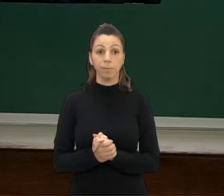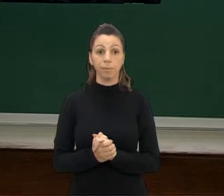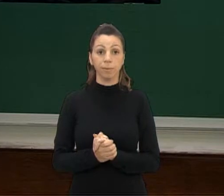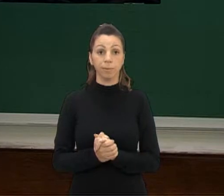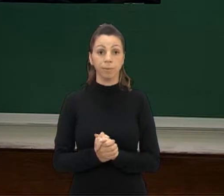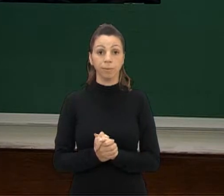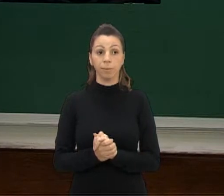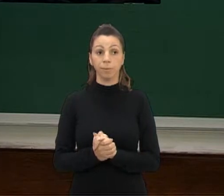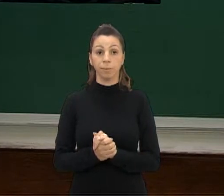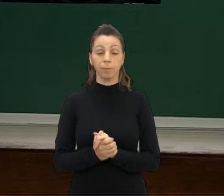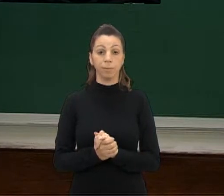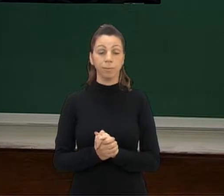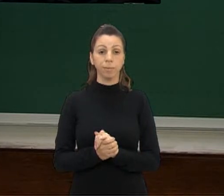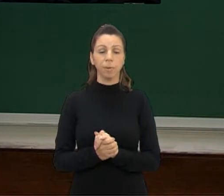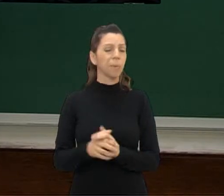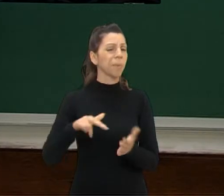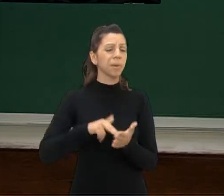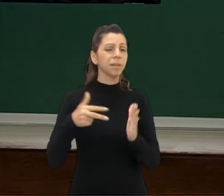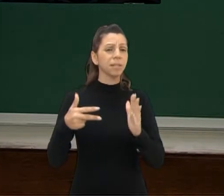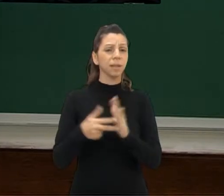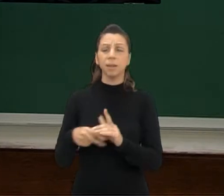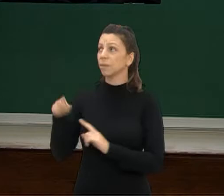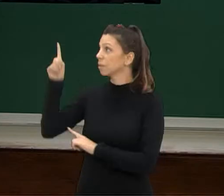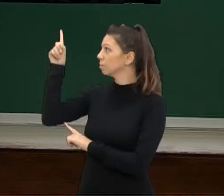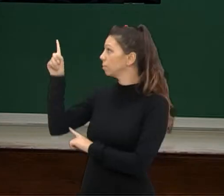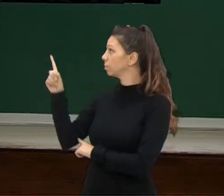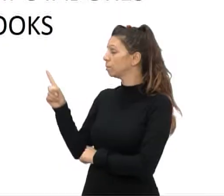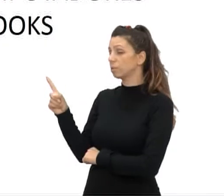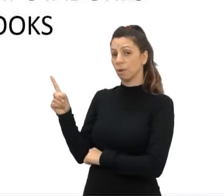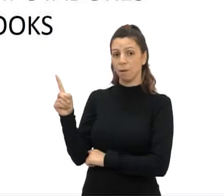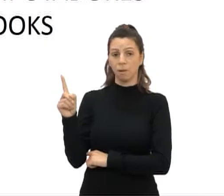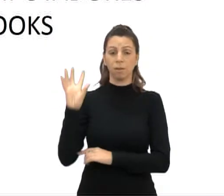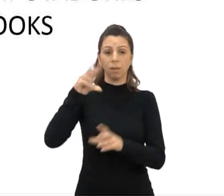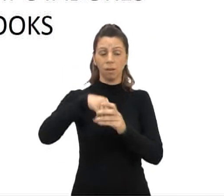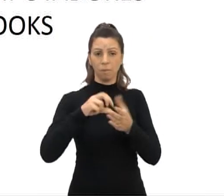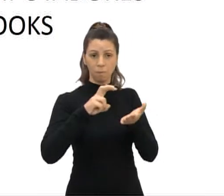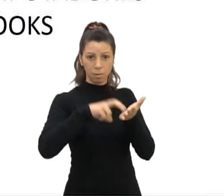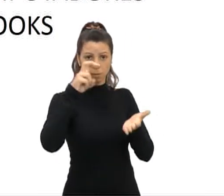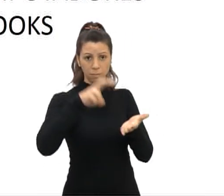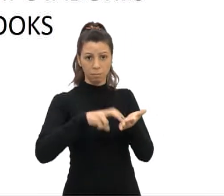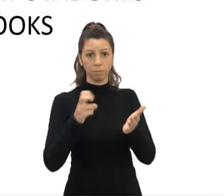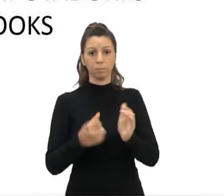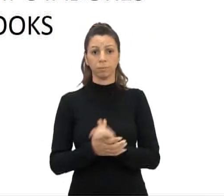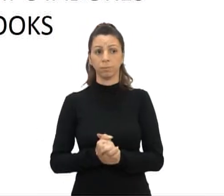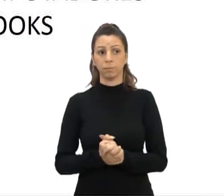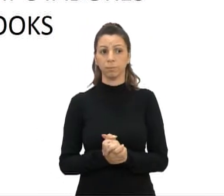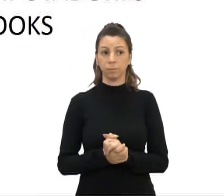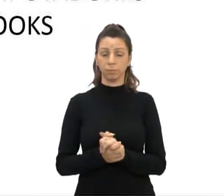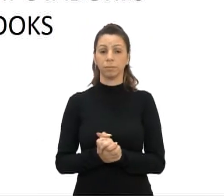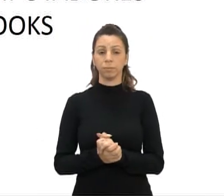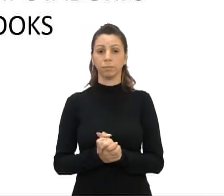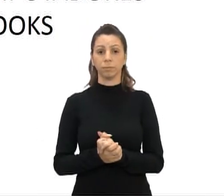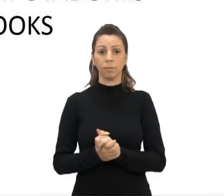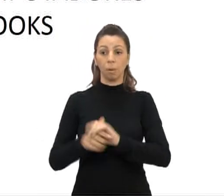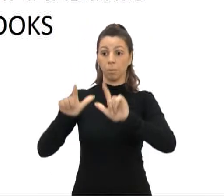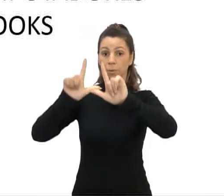olha só, o que significa isso? Um pouquinho de vocabulário aí, tá? Pantallas são